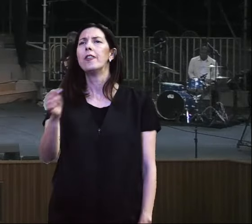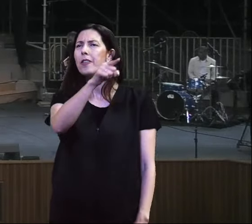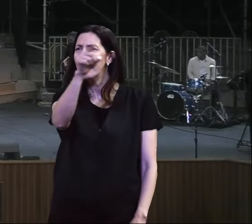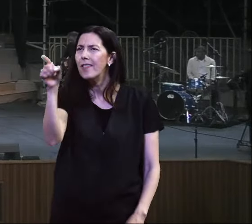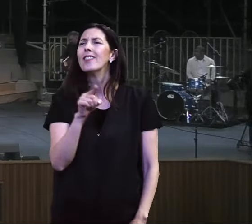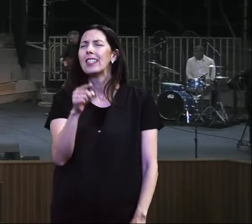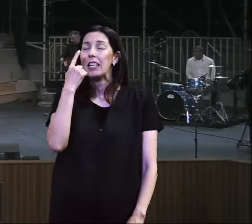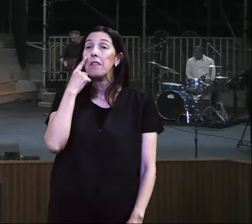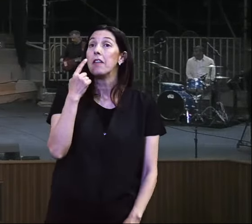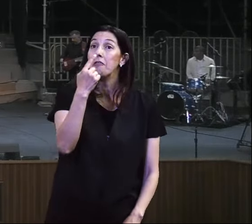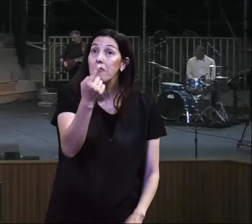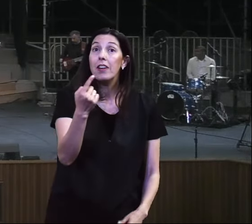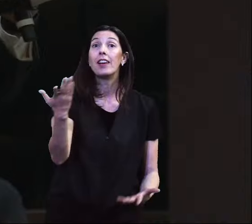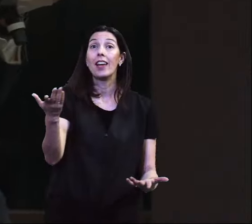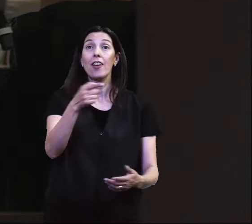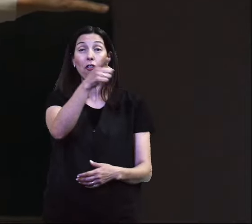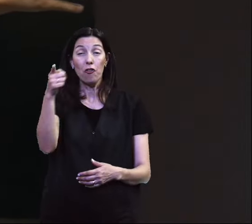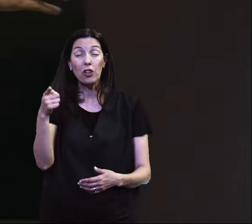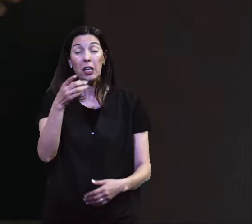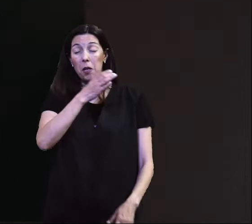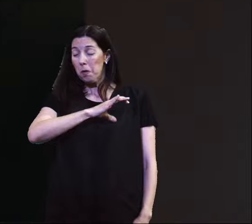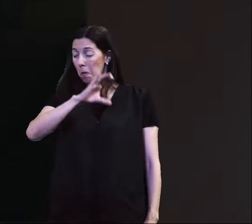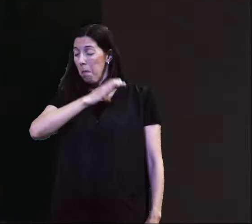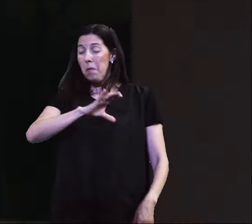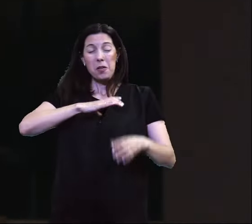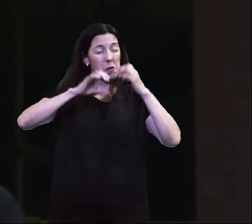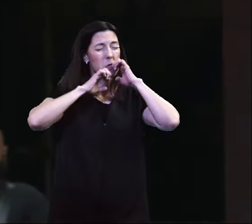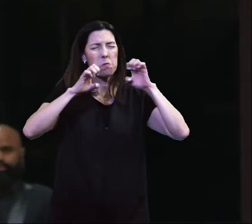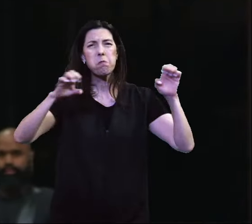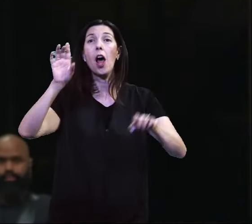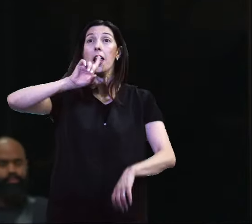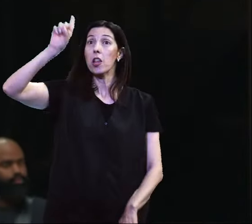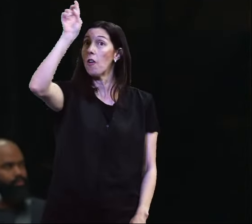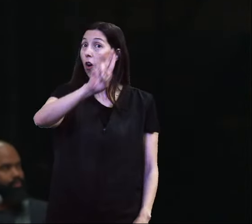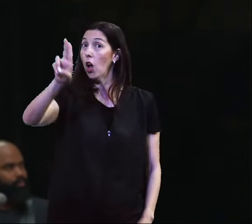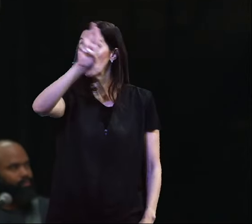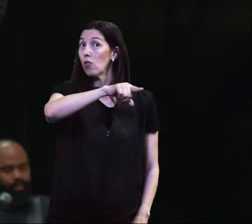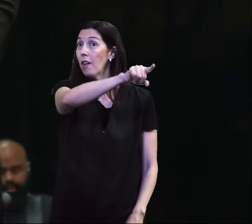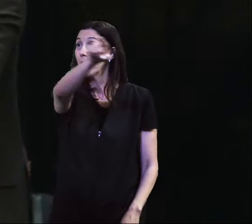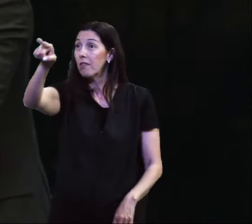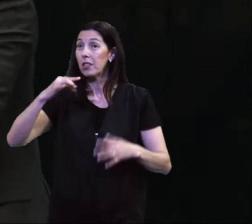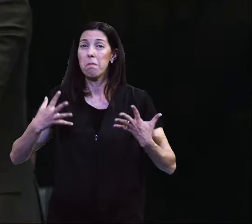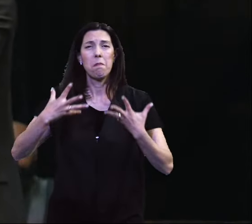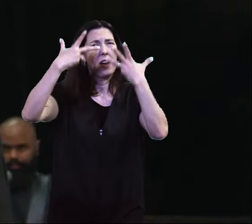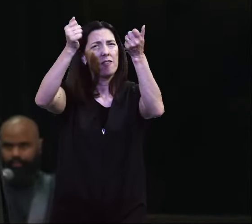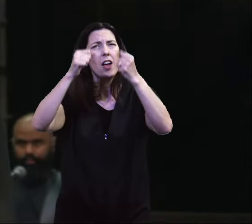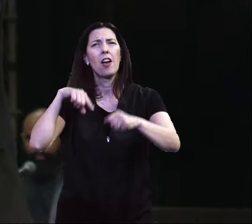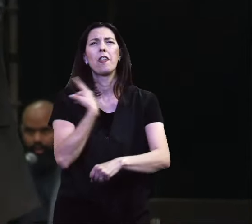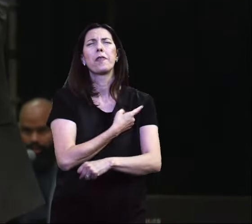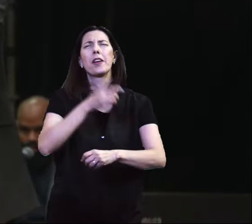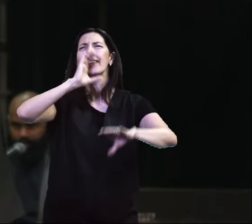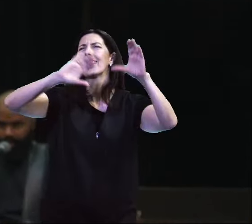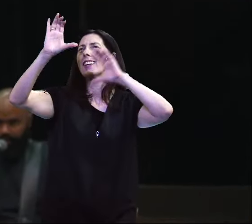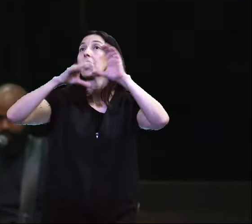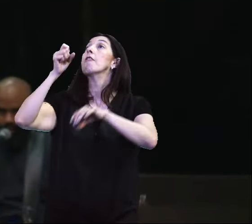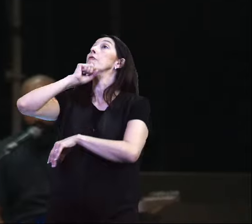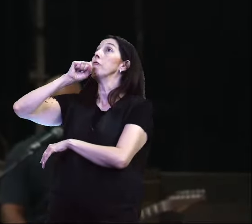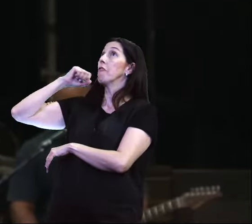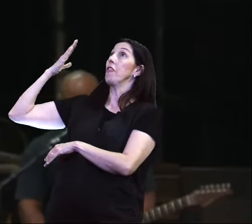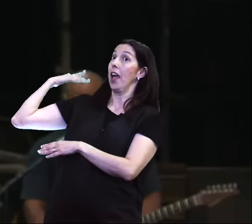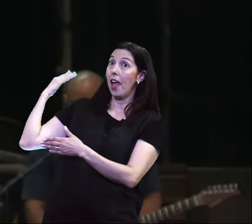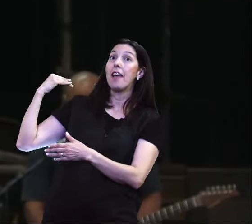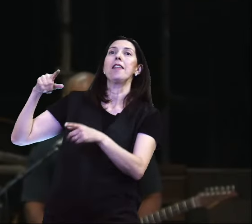teus olhos, você vai pregar com paixão. Deus vai te usar de maneira maravilhosa. Nós vamos cantar canções antigas